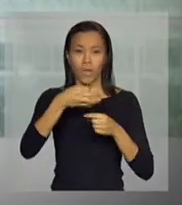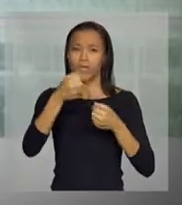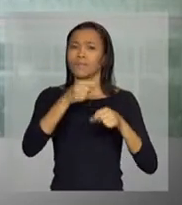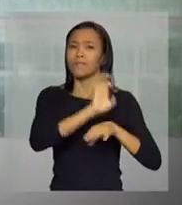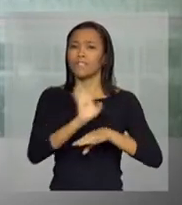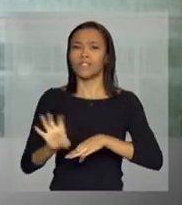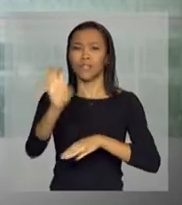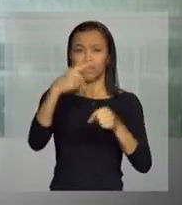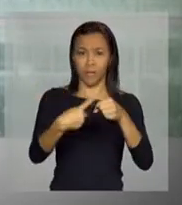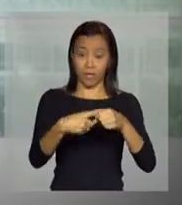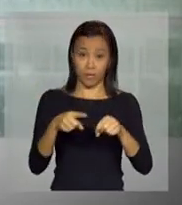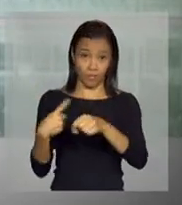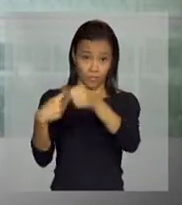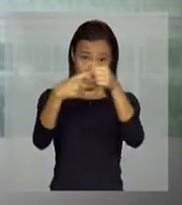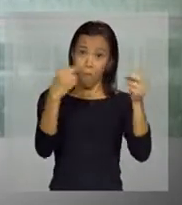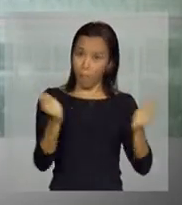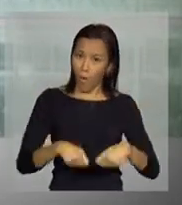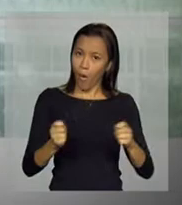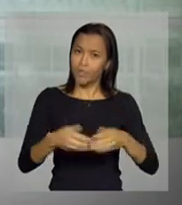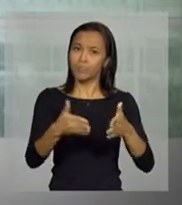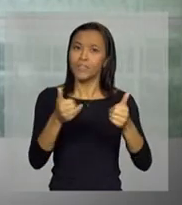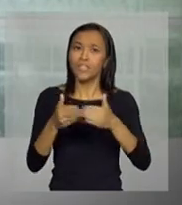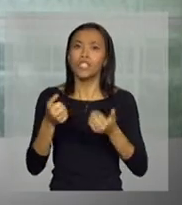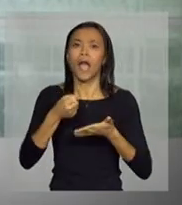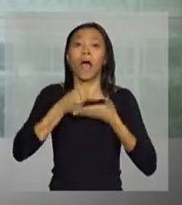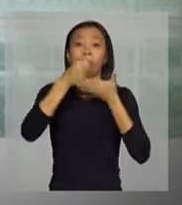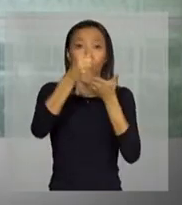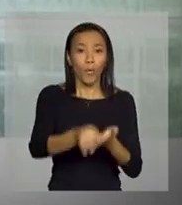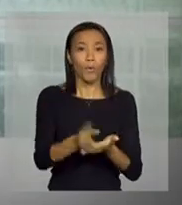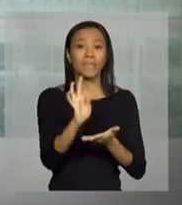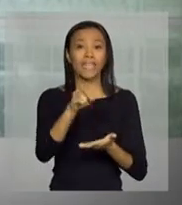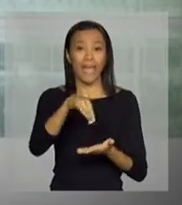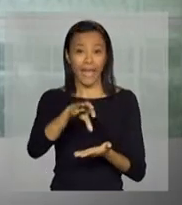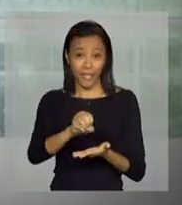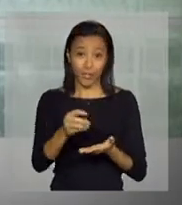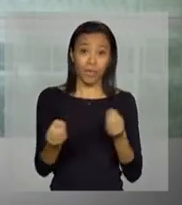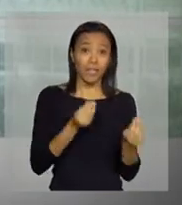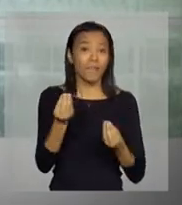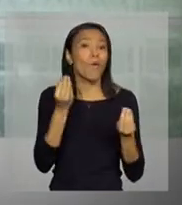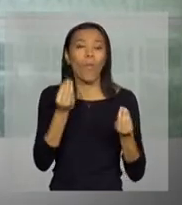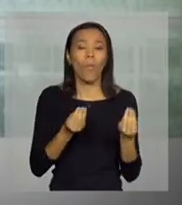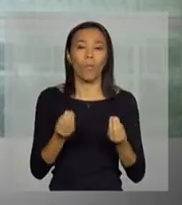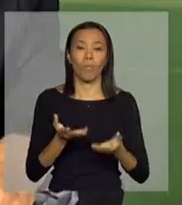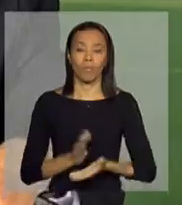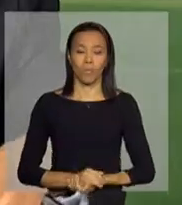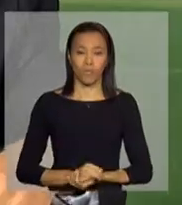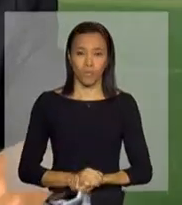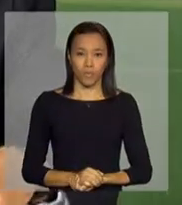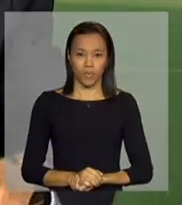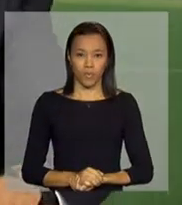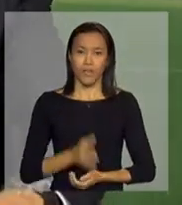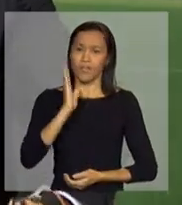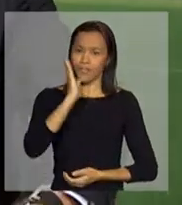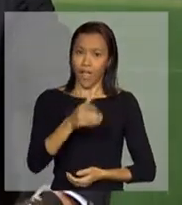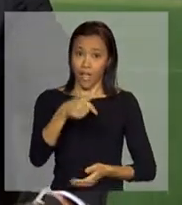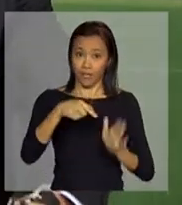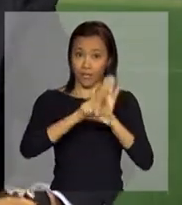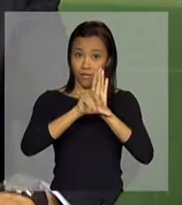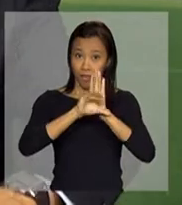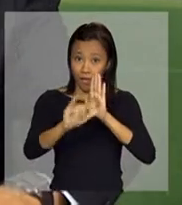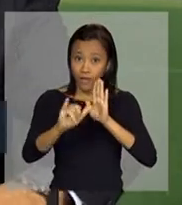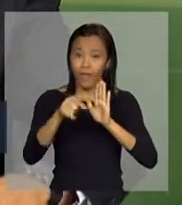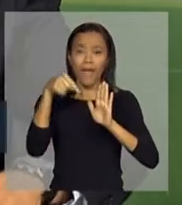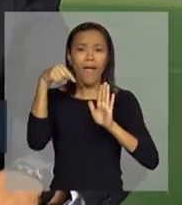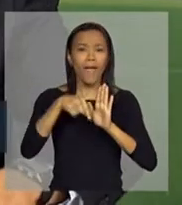e municípios podem solicitar cooperação técnica para colocar as ações em prática esta lei eh